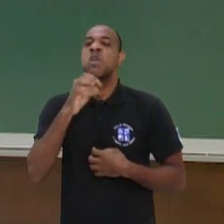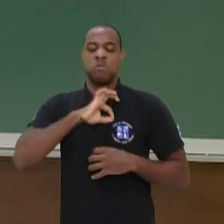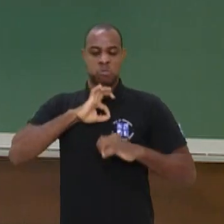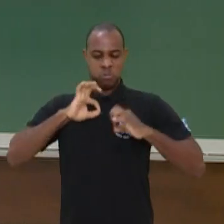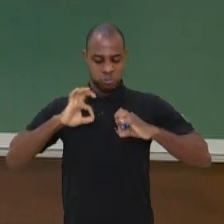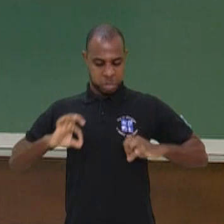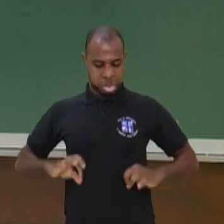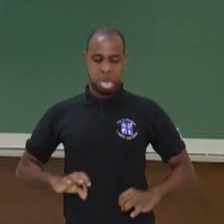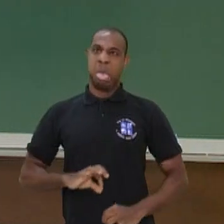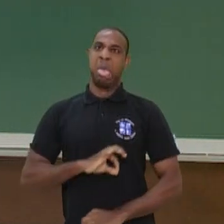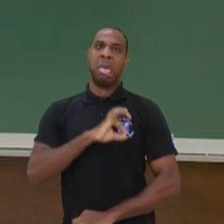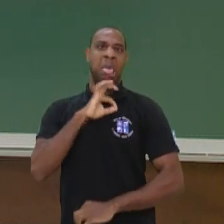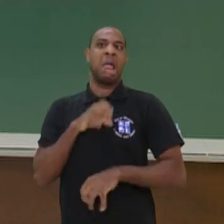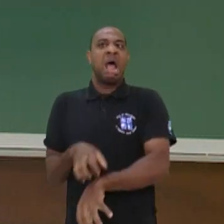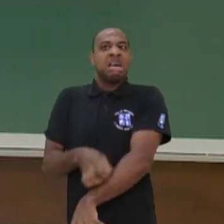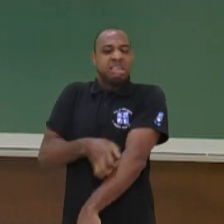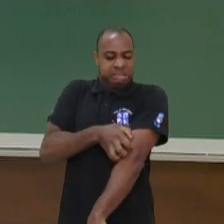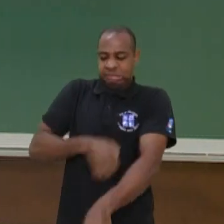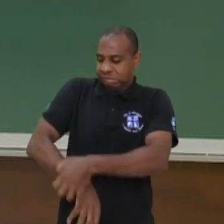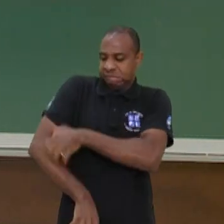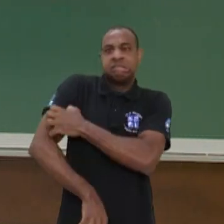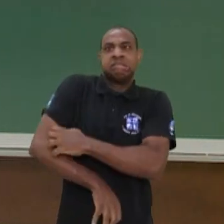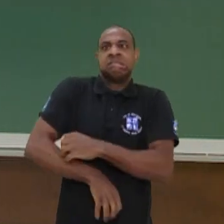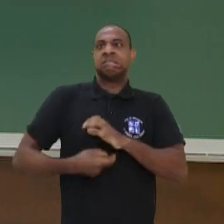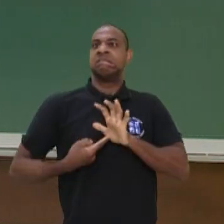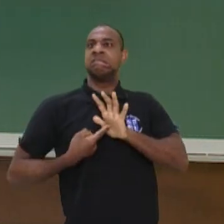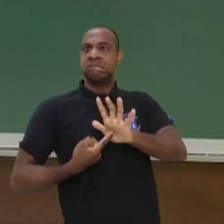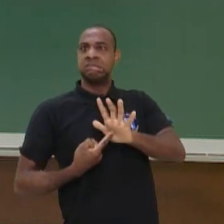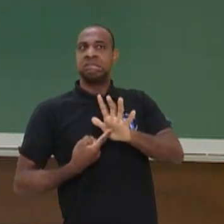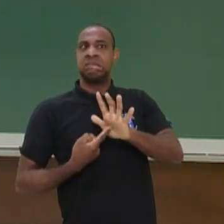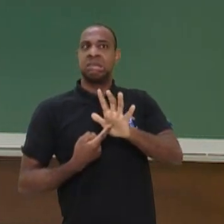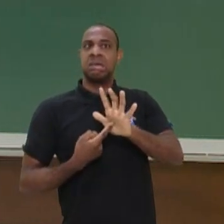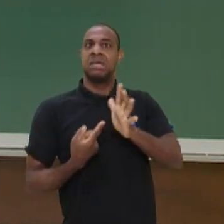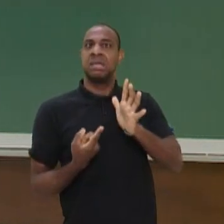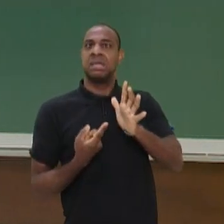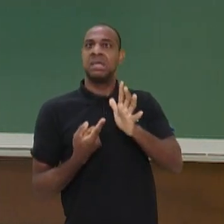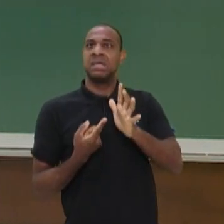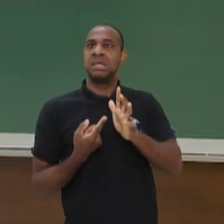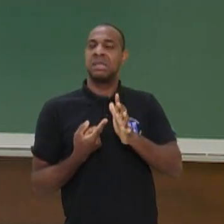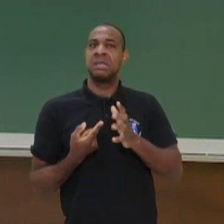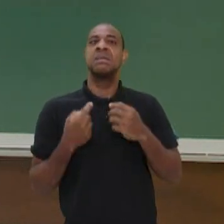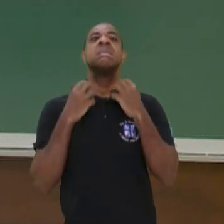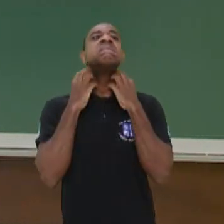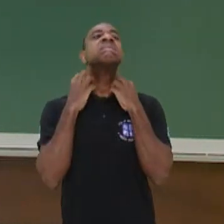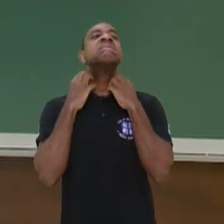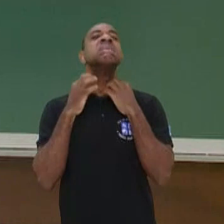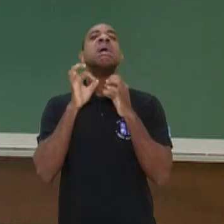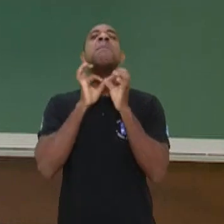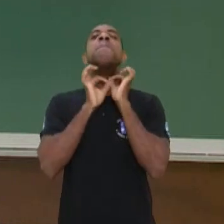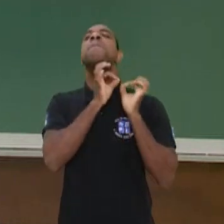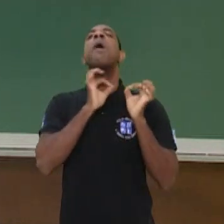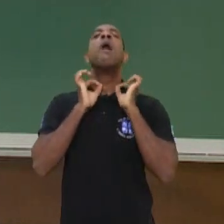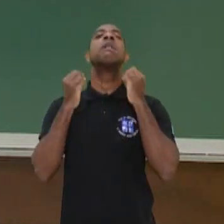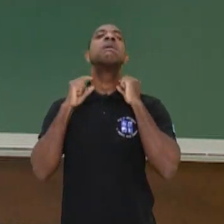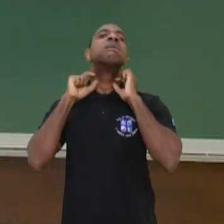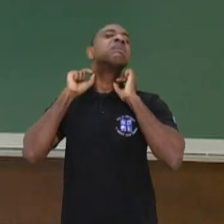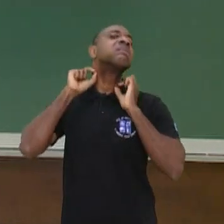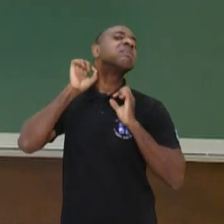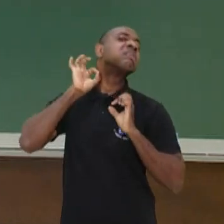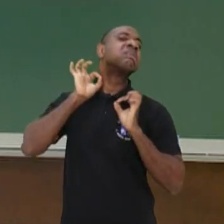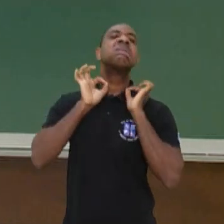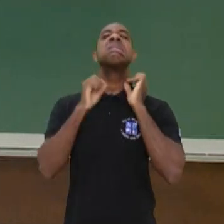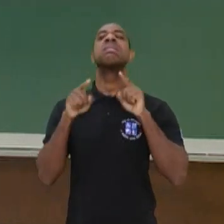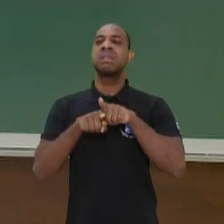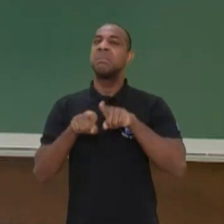exantema, coceira, aparecimento de íngua na axila e pescoço, aquelas bolinhas que eu falei dos gânglios linfáticos, das doenças